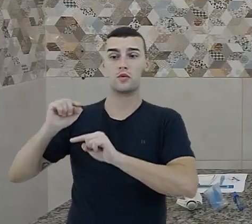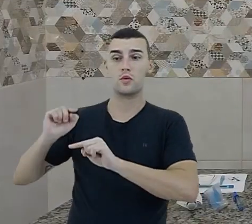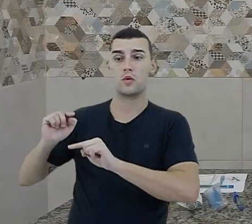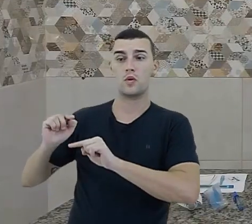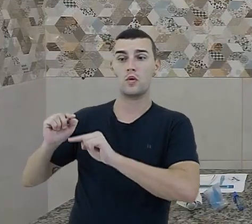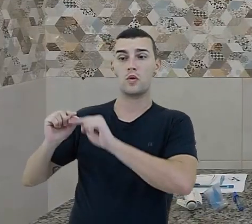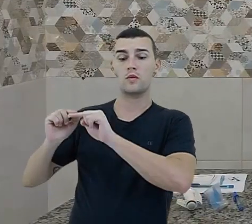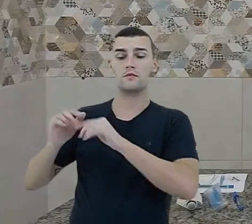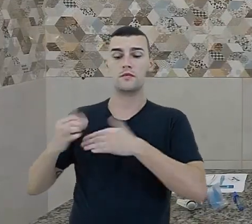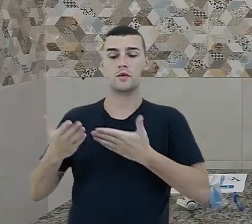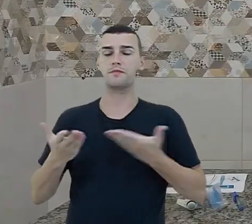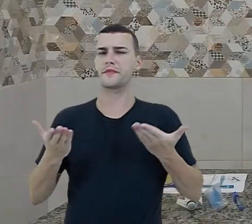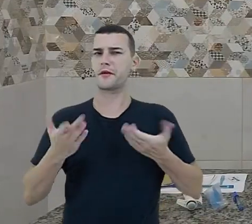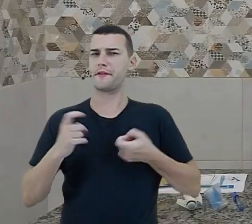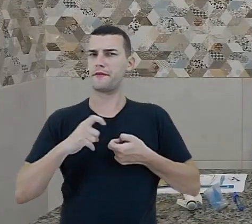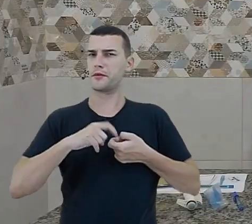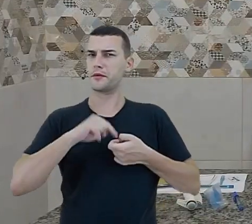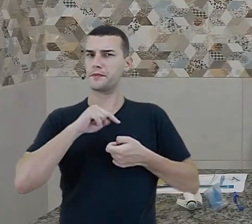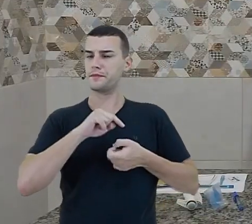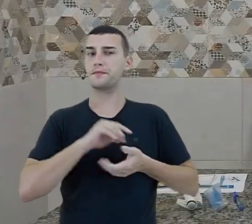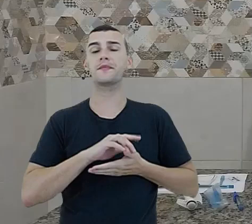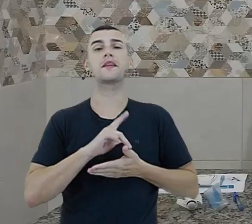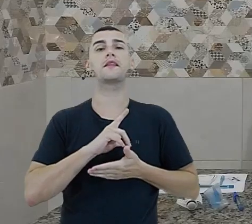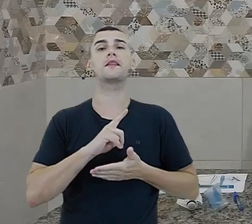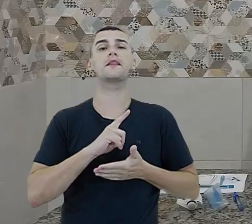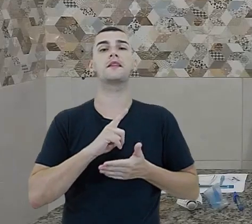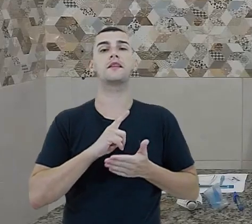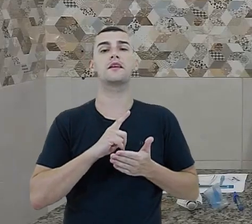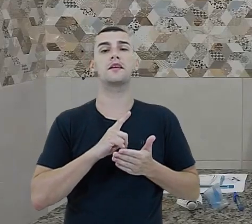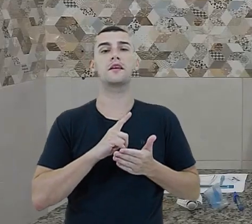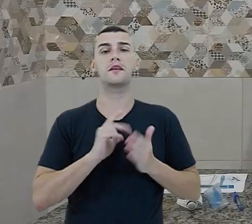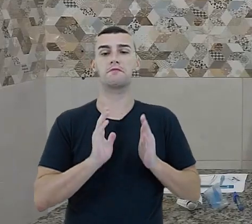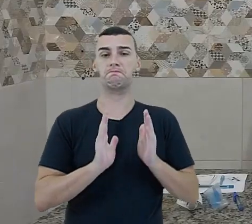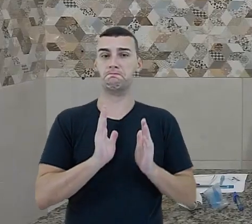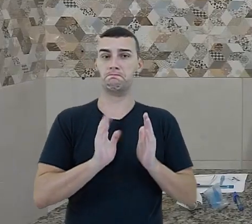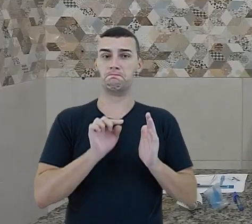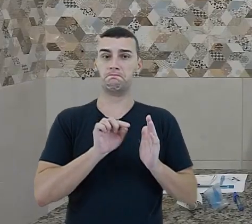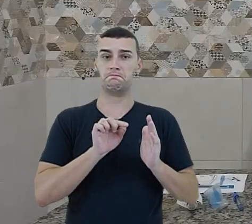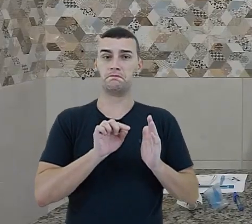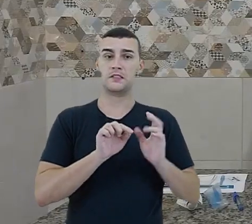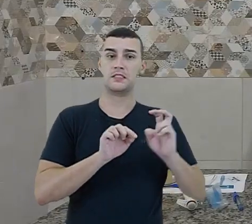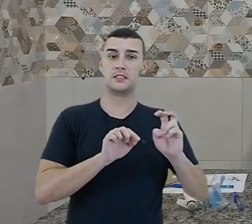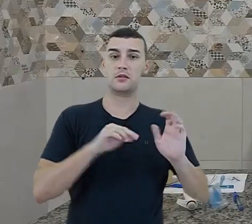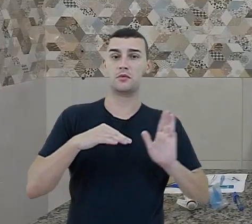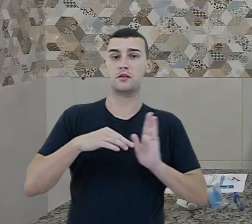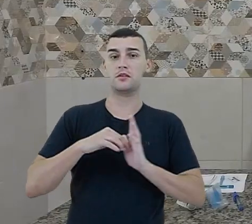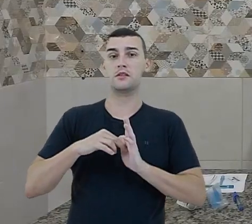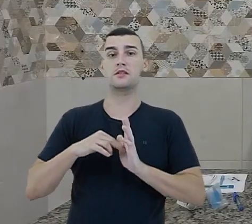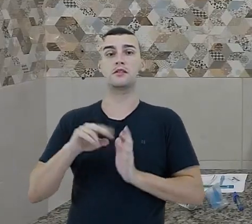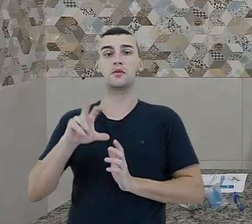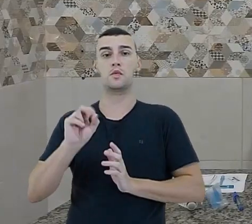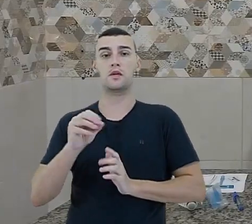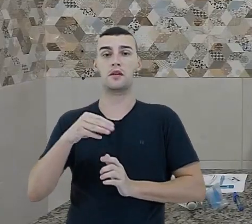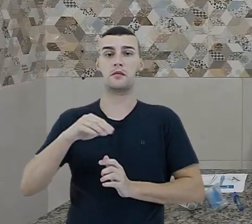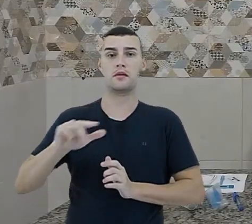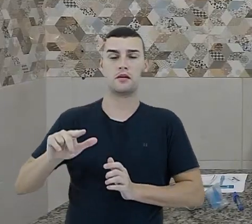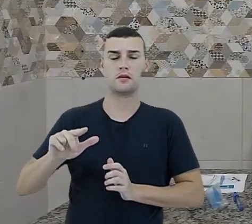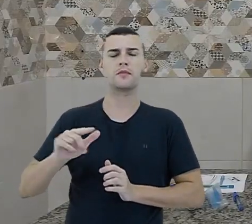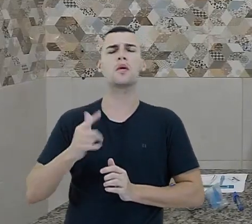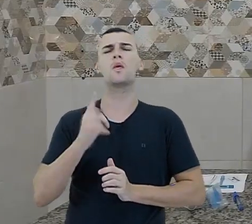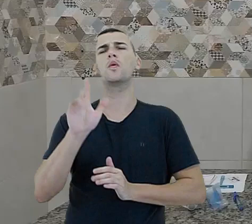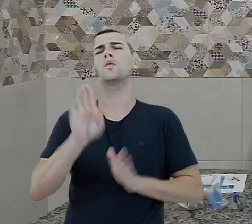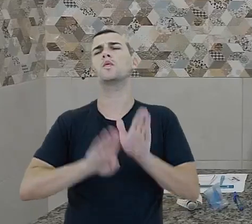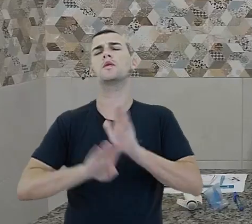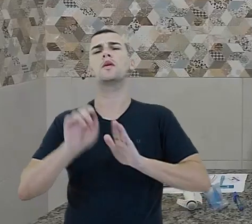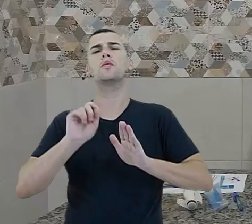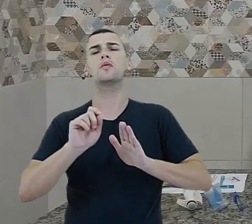faixa. Mas voltando para cá, eu tenho um intervalo de 5 a 50 microlitros. Outro cuidado que eu tenho que ter,